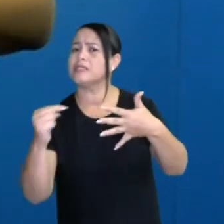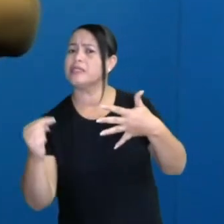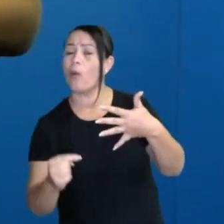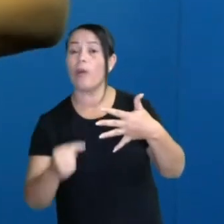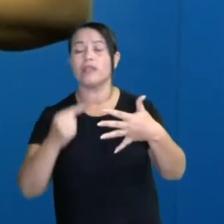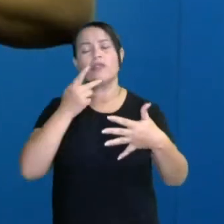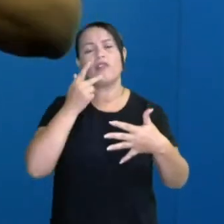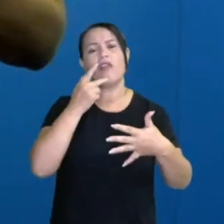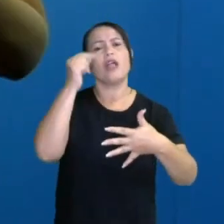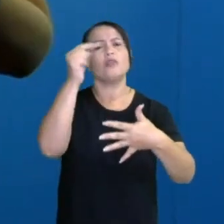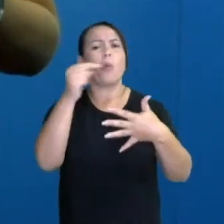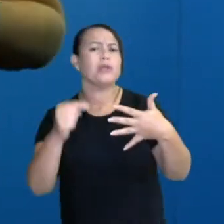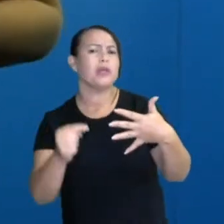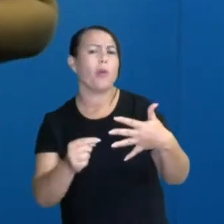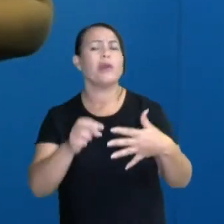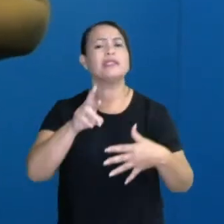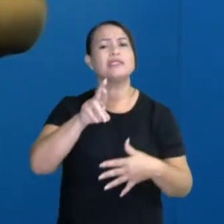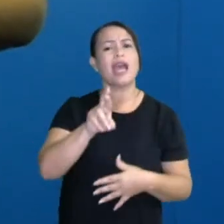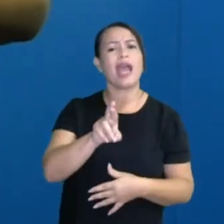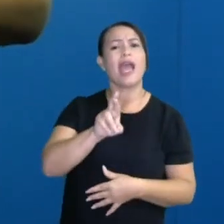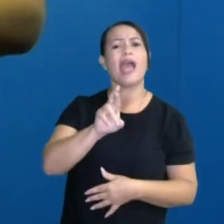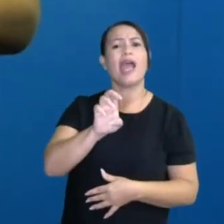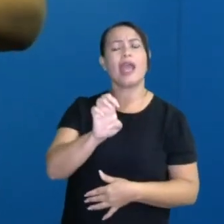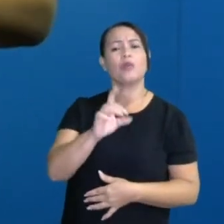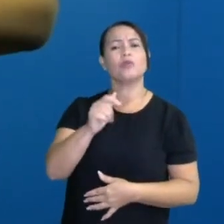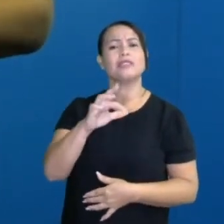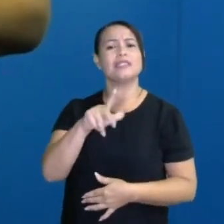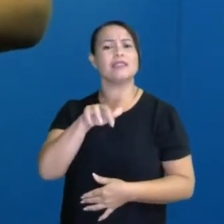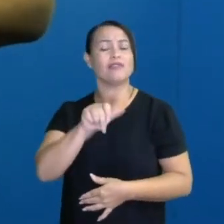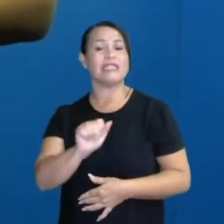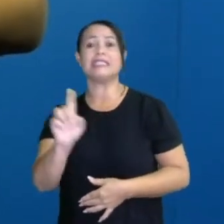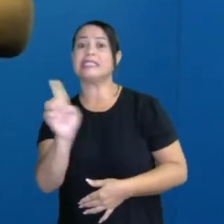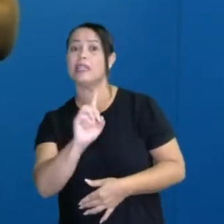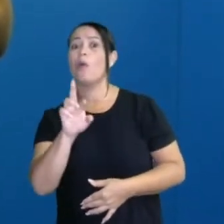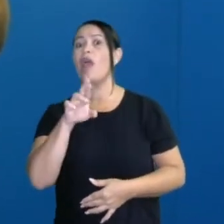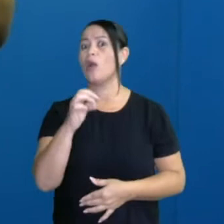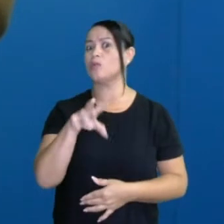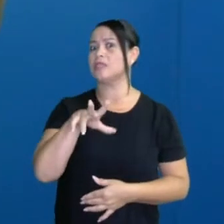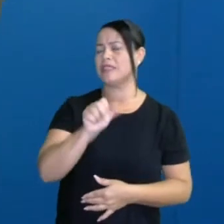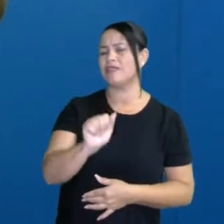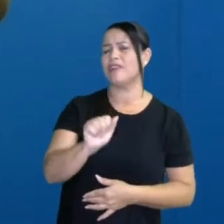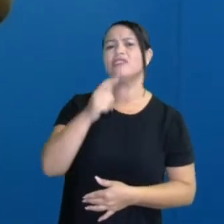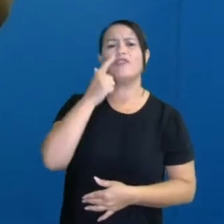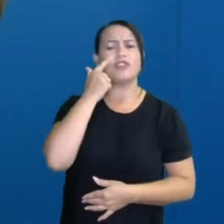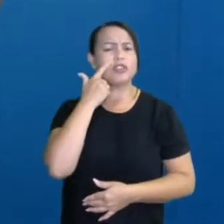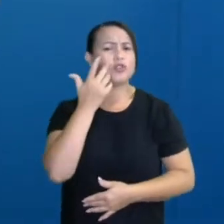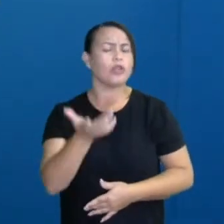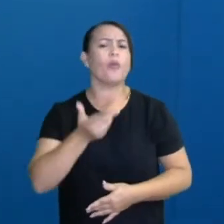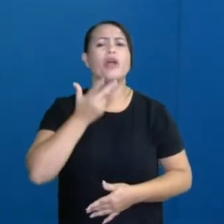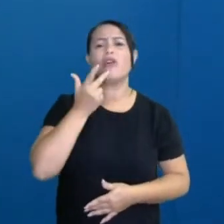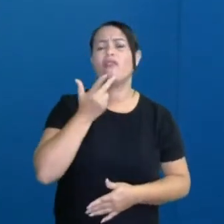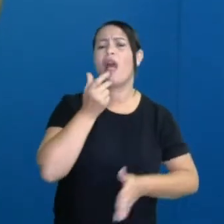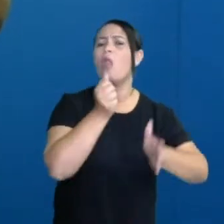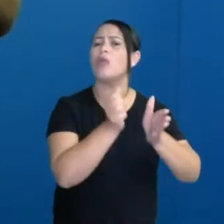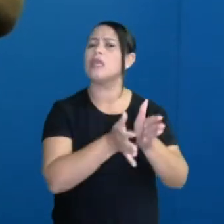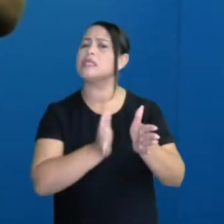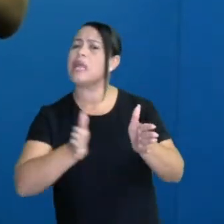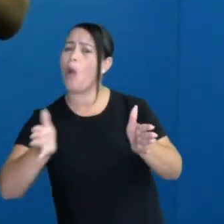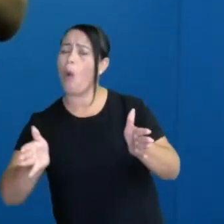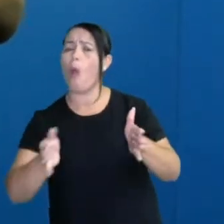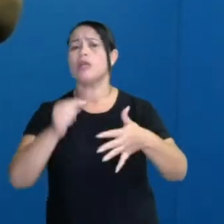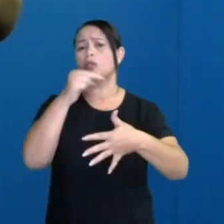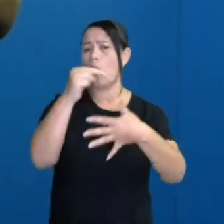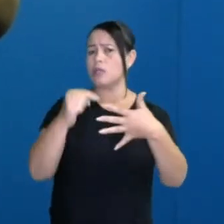falo de uma sequência recursivas e não recursivas, tá? Vê só. Quando eu falo de sequência, eu estou falando de uma